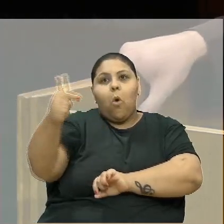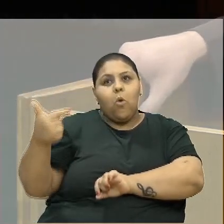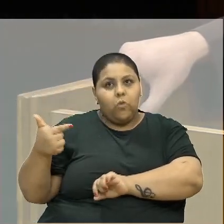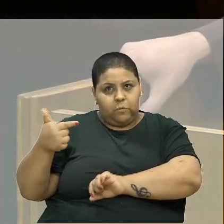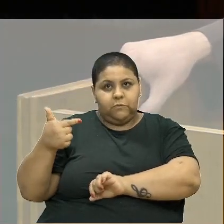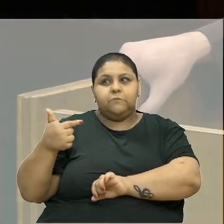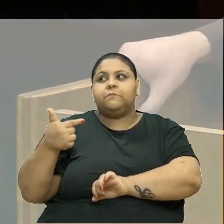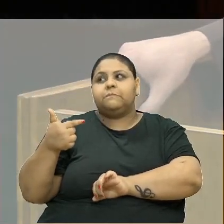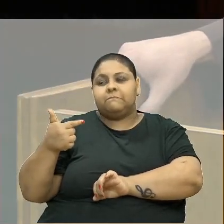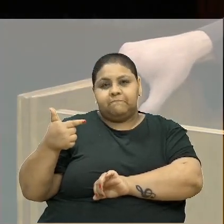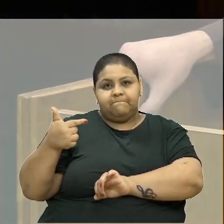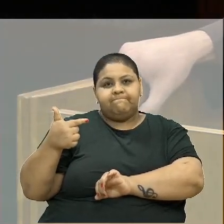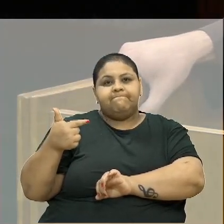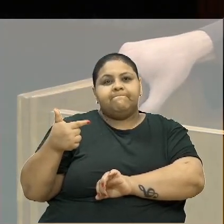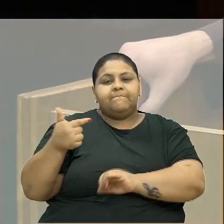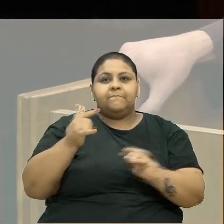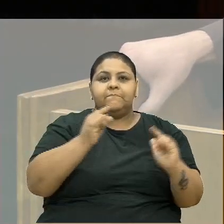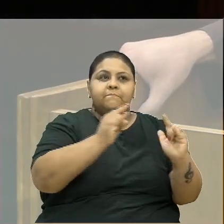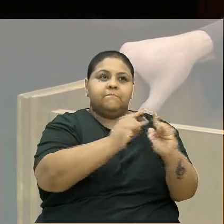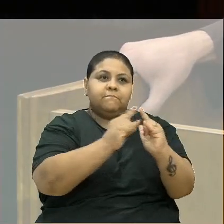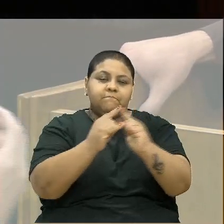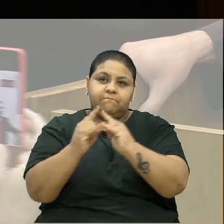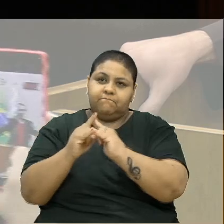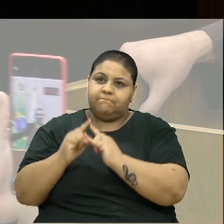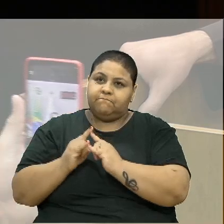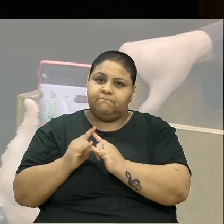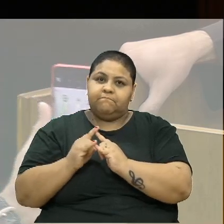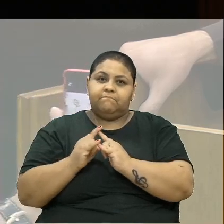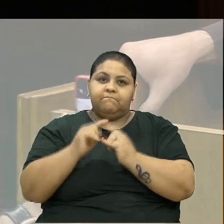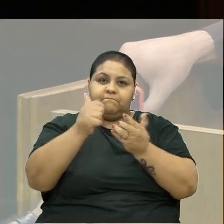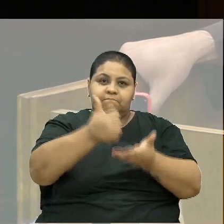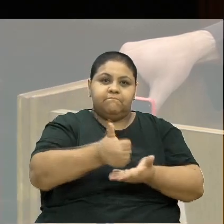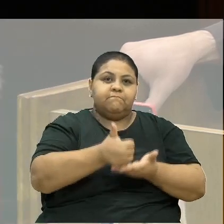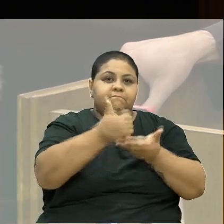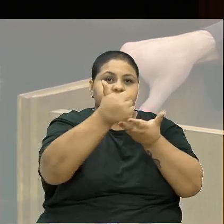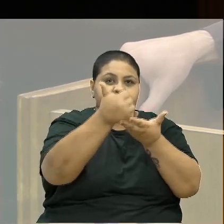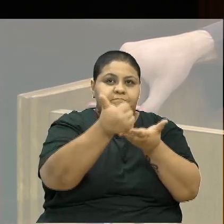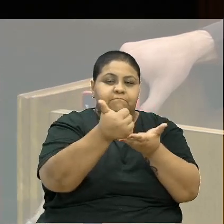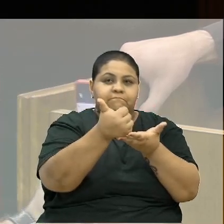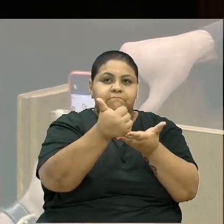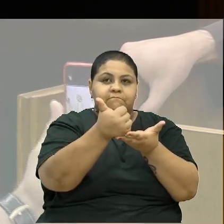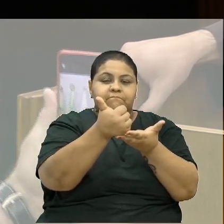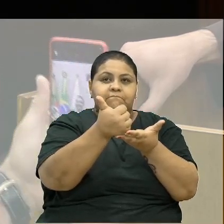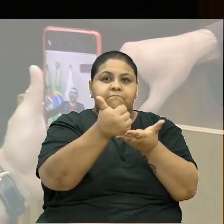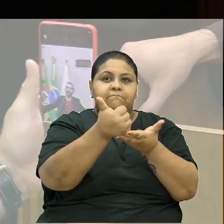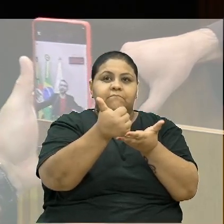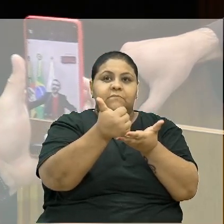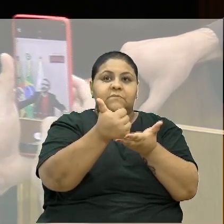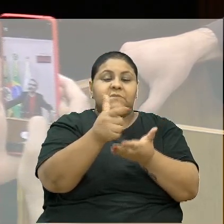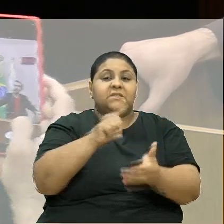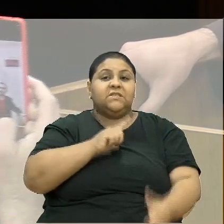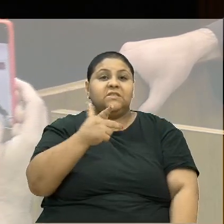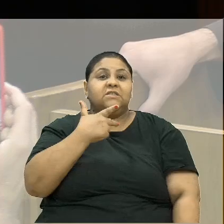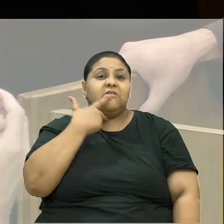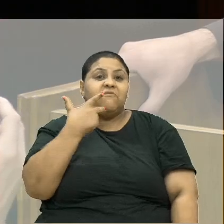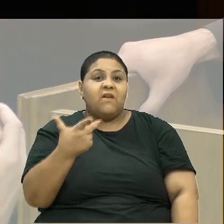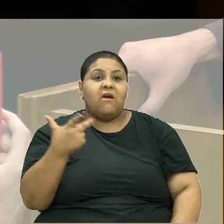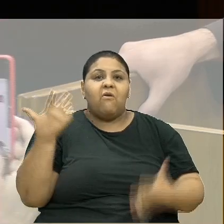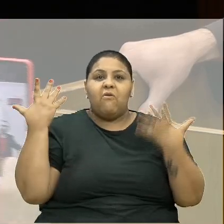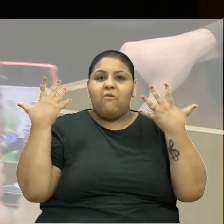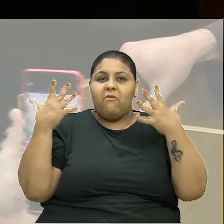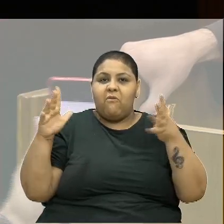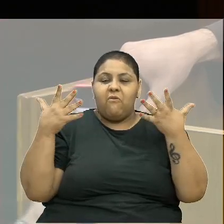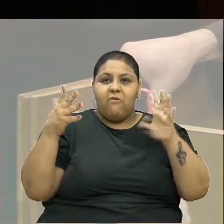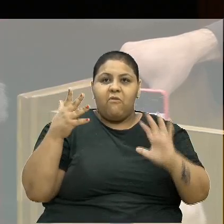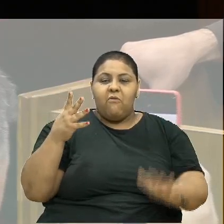diversas entidades em prol daquela causa. E tenho que ressaltar os parabéns ao